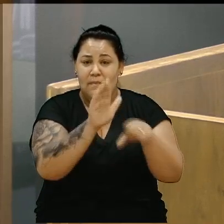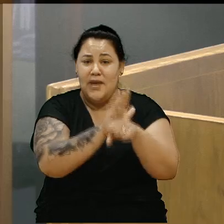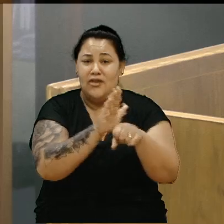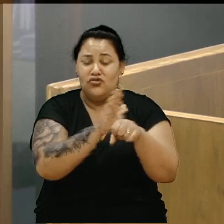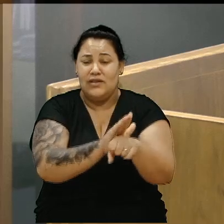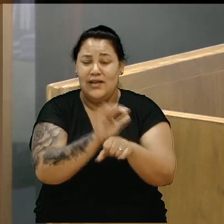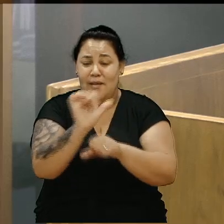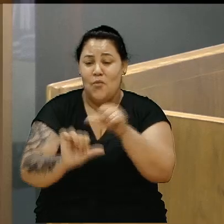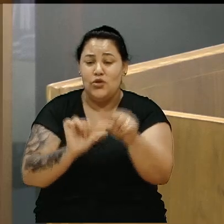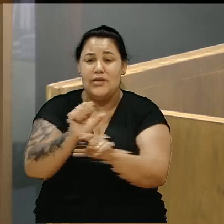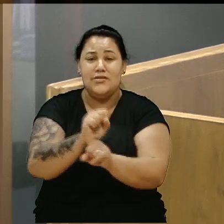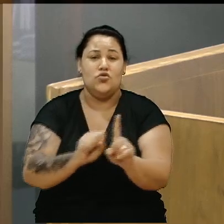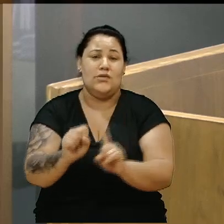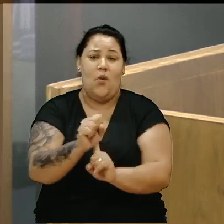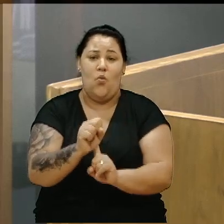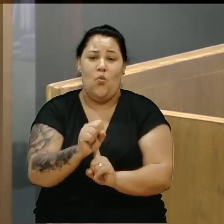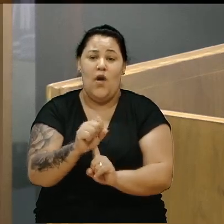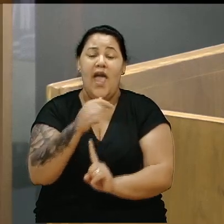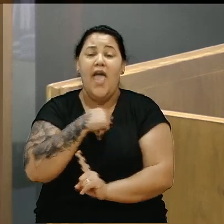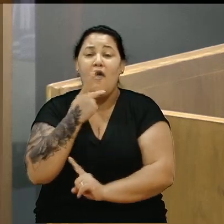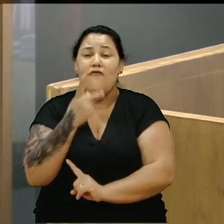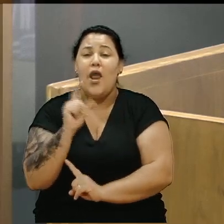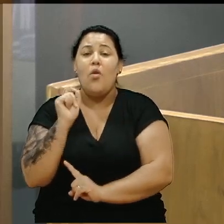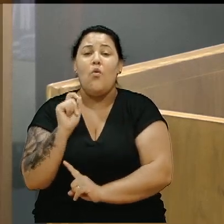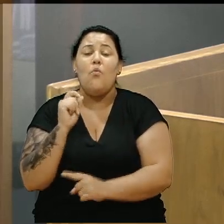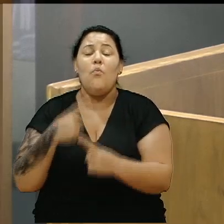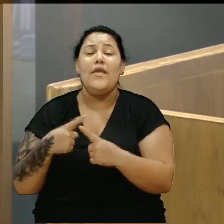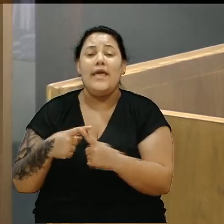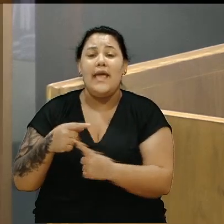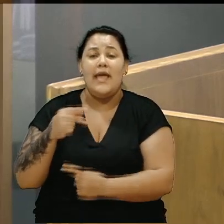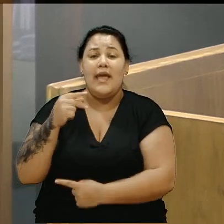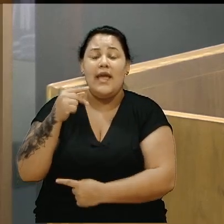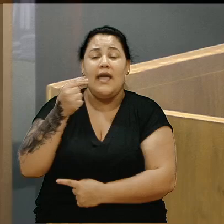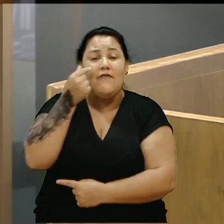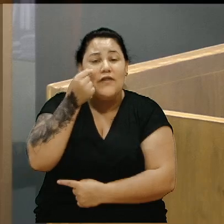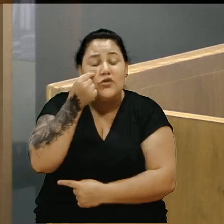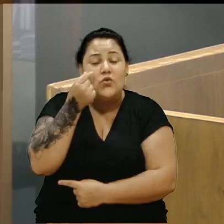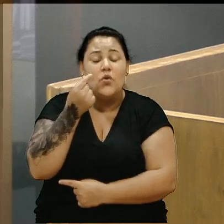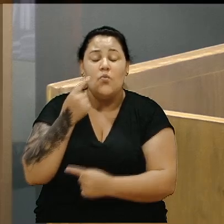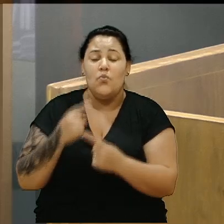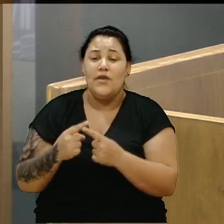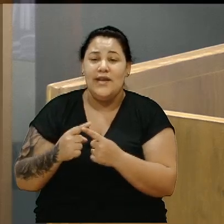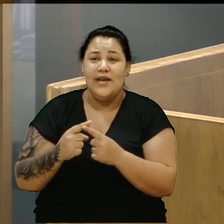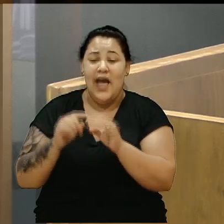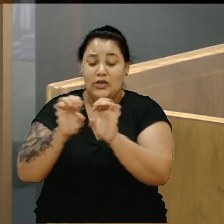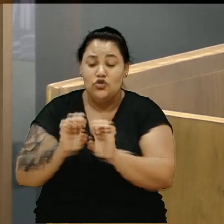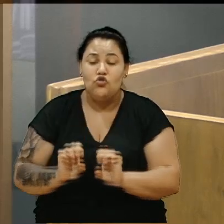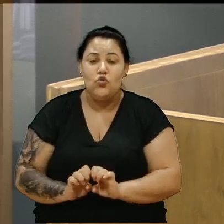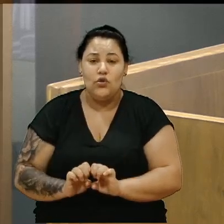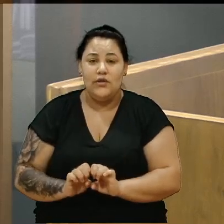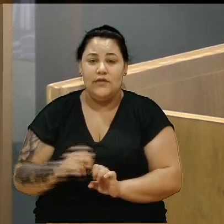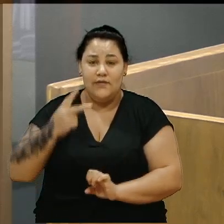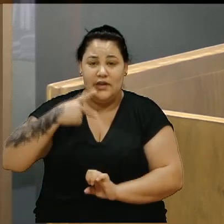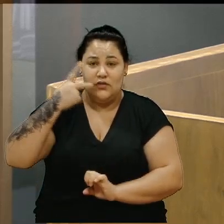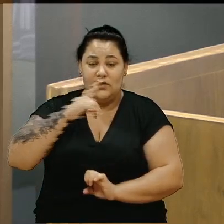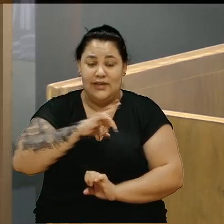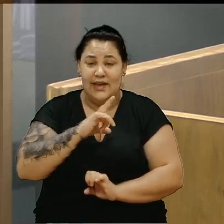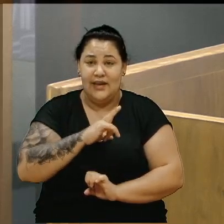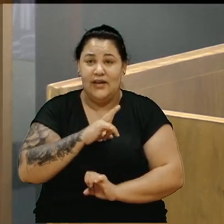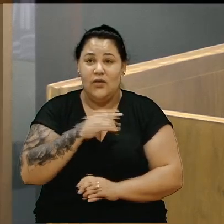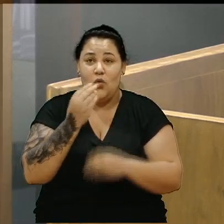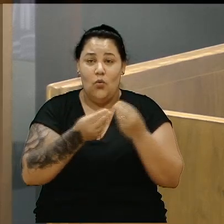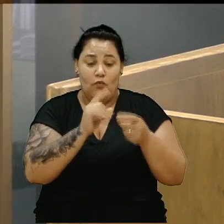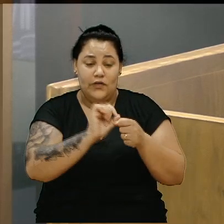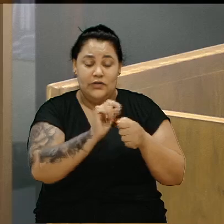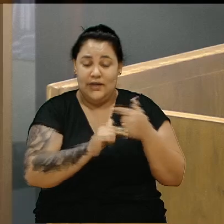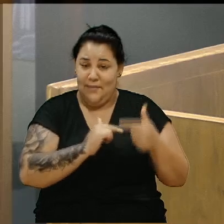social. Eu falo isso, vereador Frisso, porque a estrutura de vereadores que nos é dada hoje, nós temos a condição de fazer o